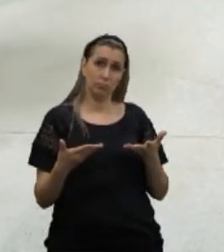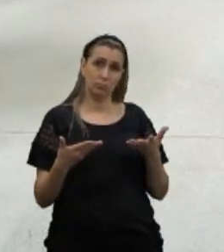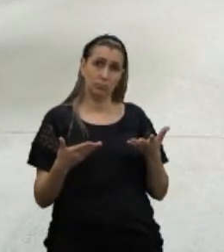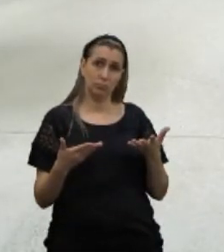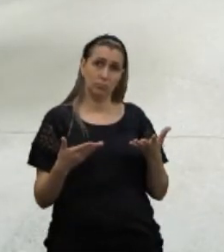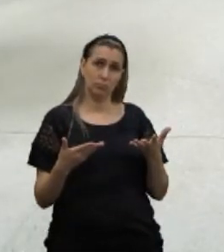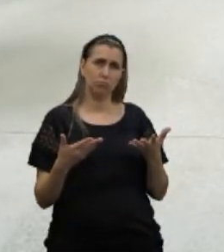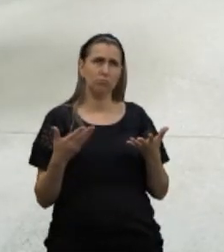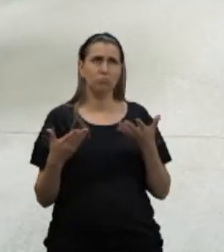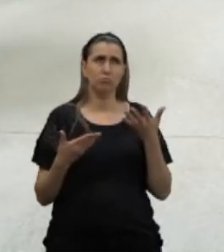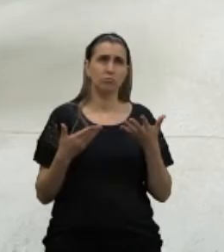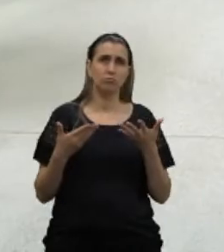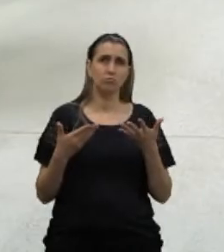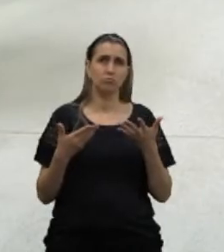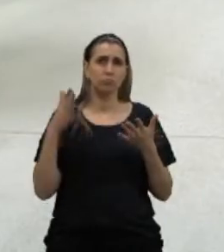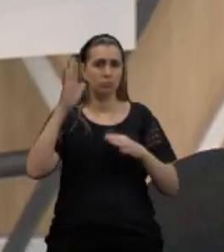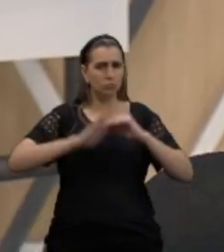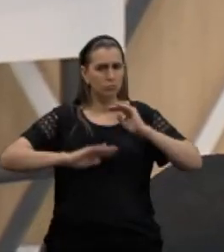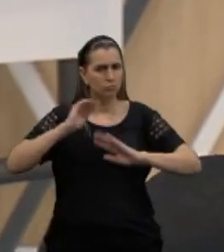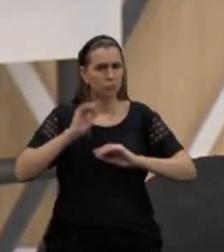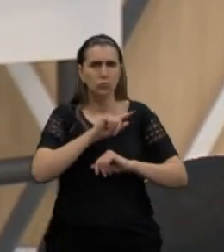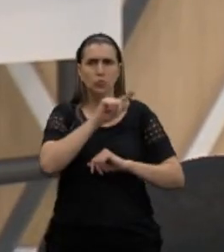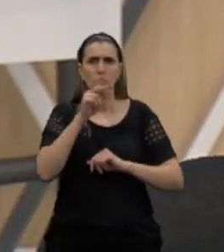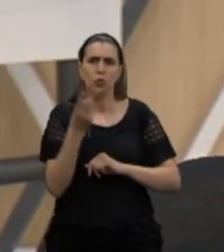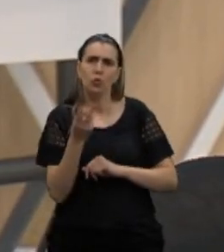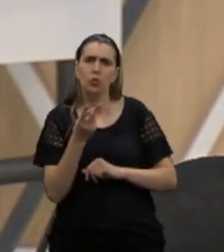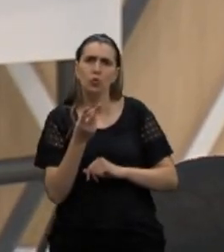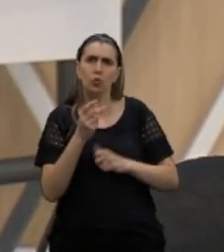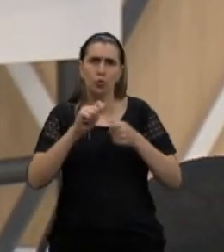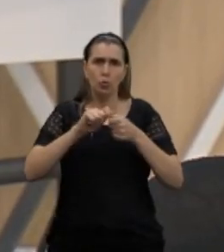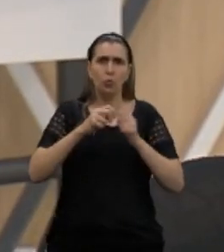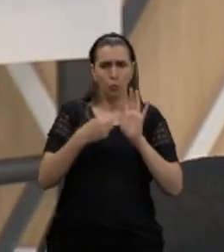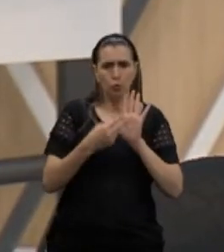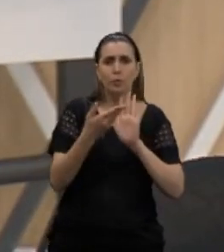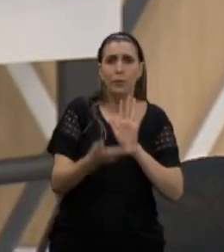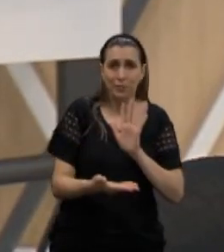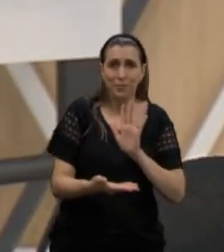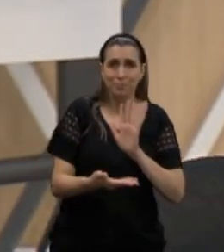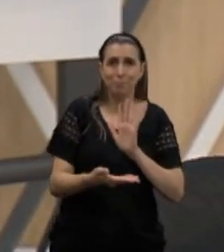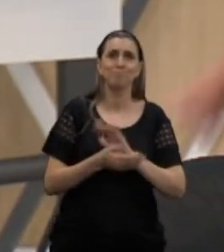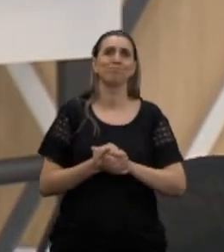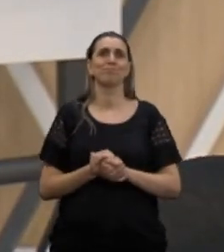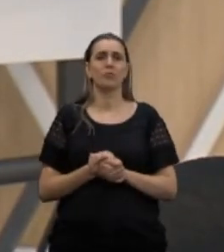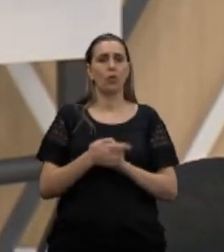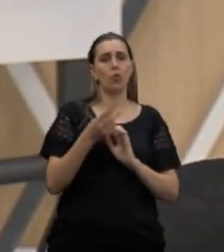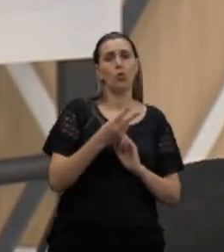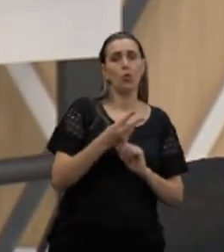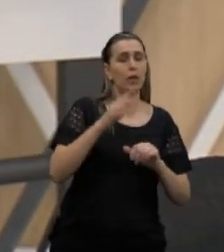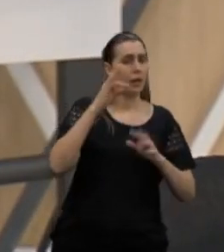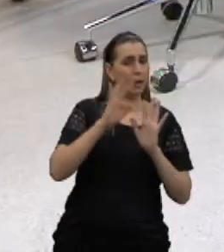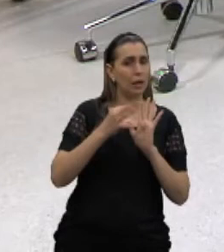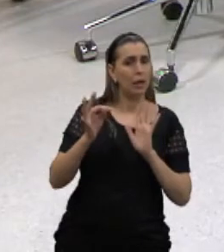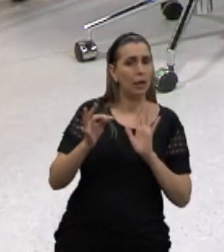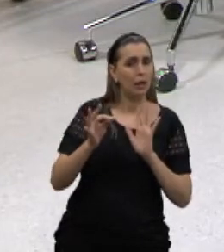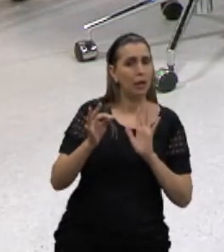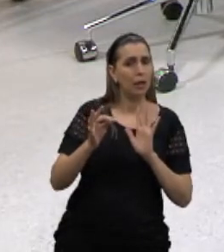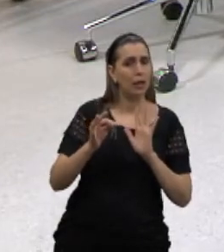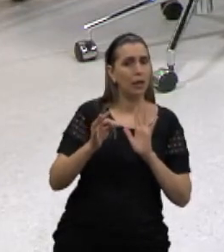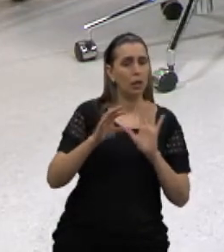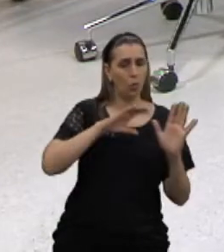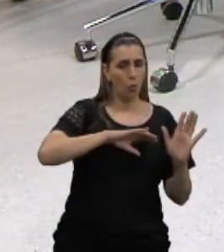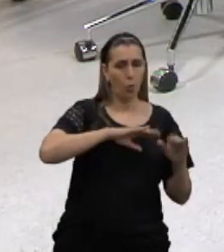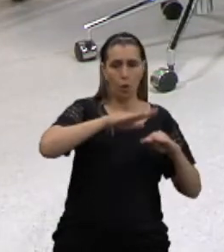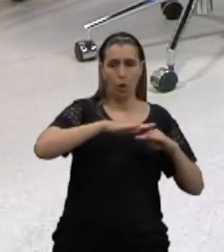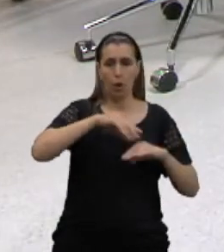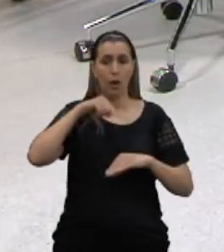é, vamos dizer, a prática do que vocês duas trouxeram. Isso aí. Né? Vocês trouxeram a teoria, e aqui,